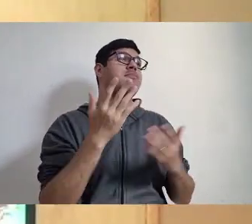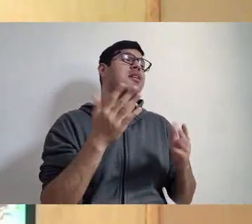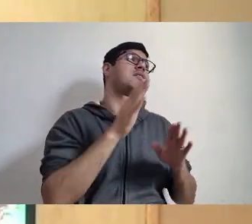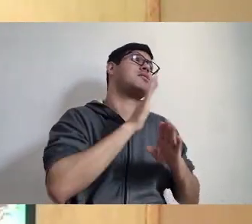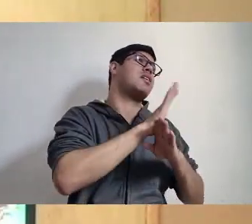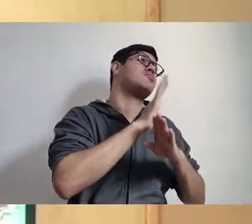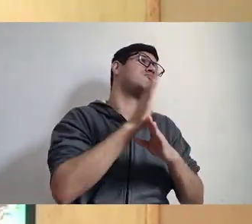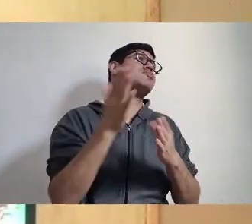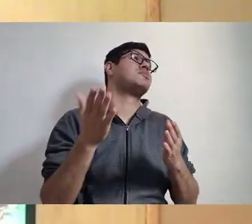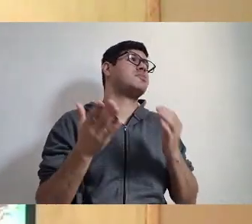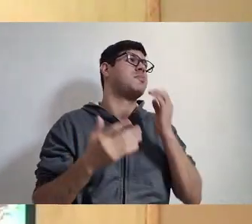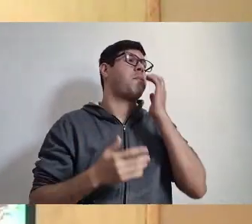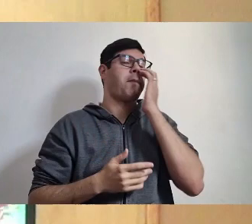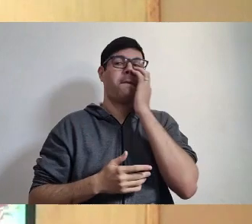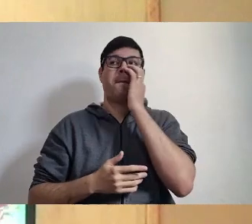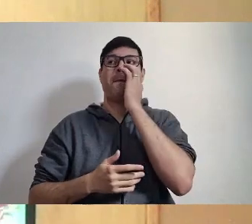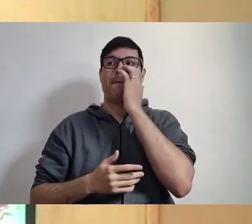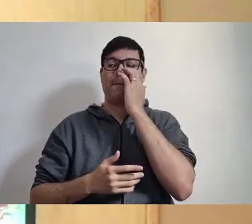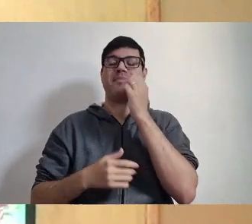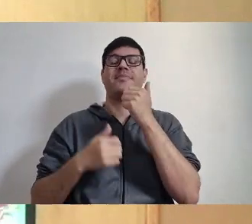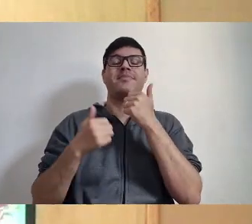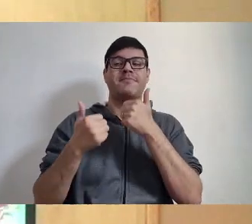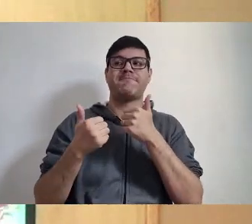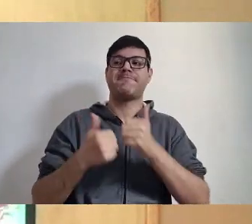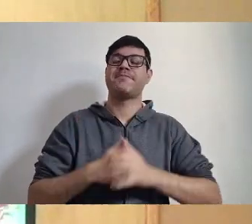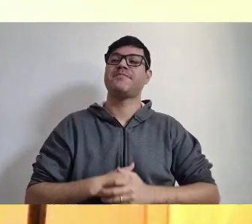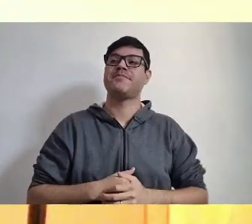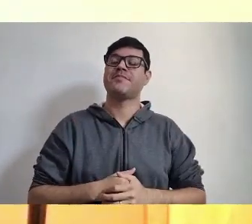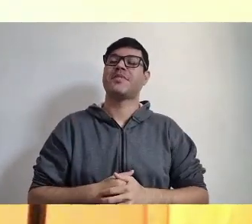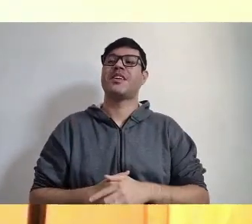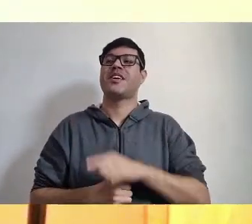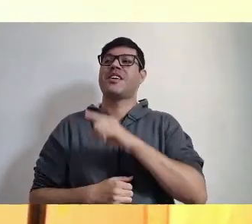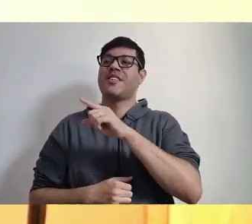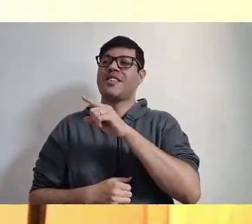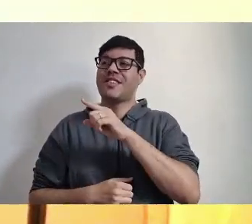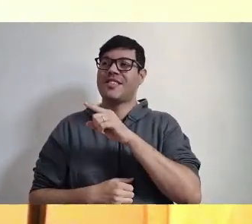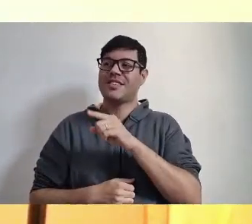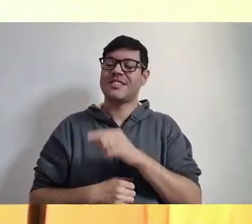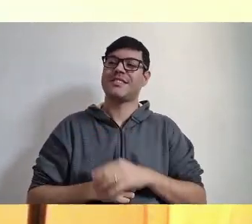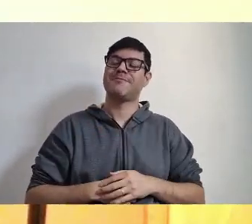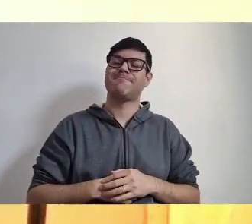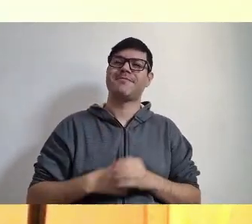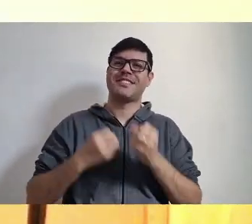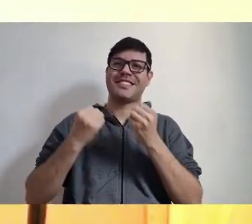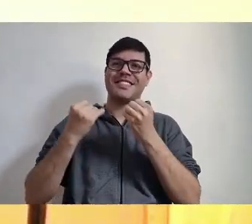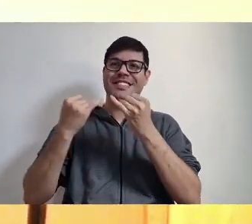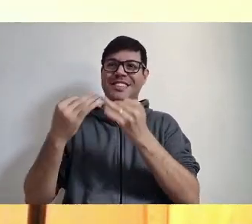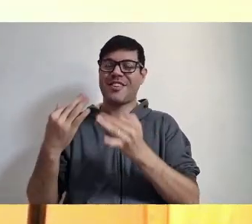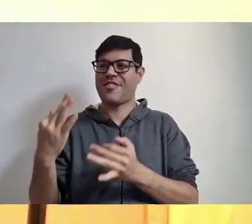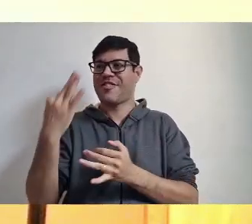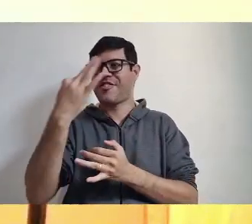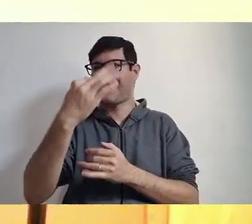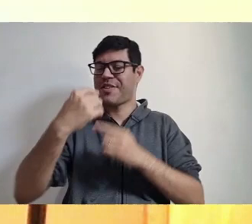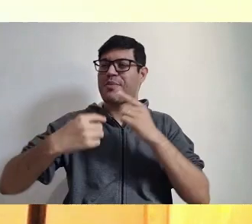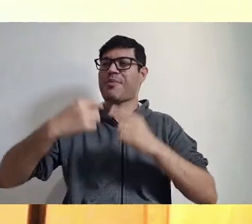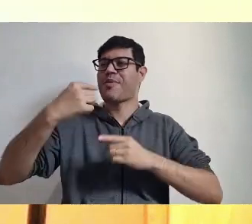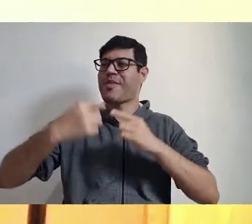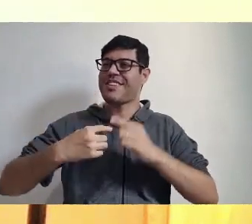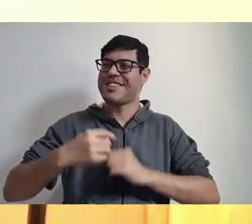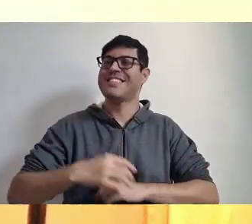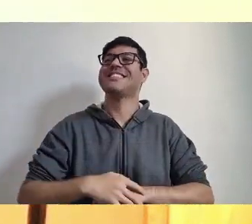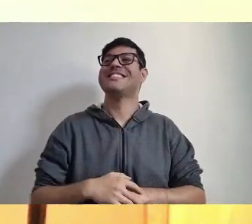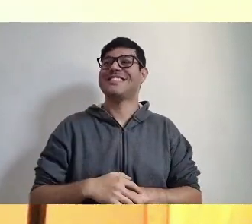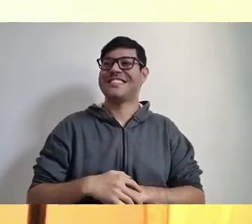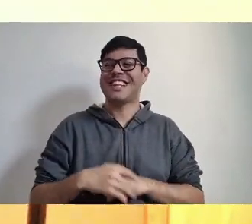consegue fazer. Não dá para fazer melhor. Exato. Miriam Vanessa, meu Deus do céu, você não falou do seu futuro político, você é acabou verdade. enrolando,